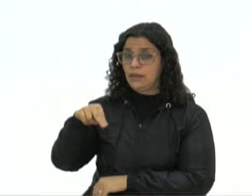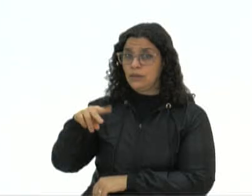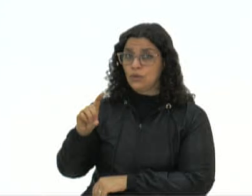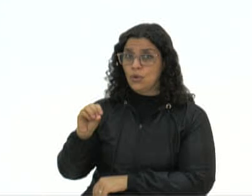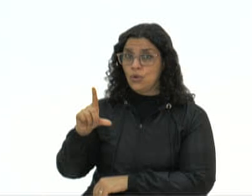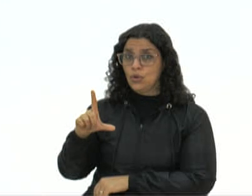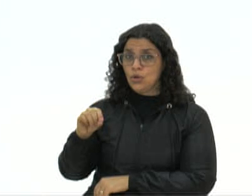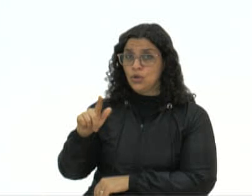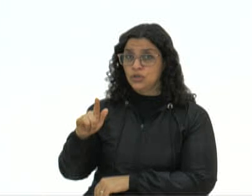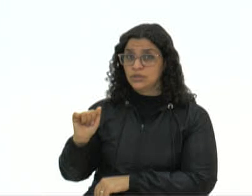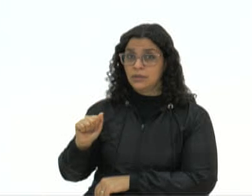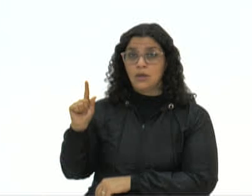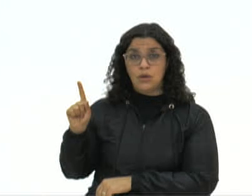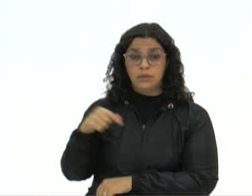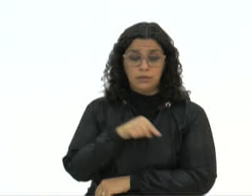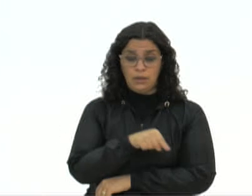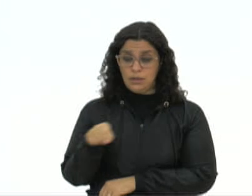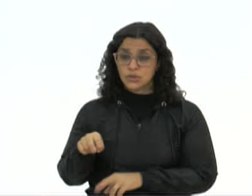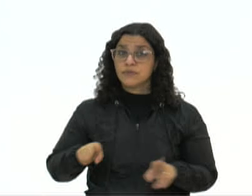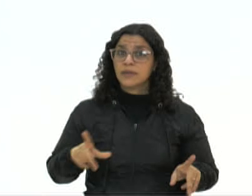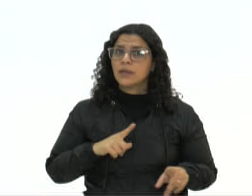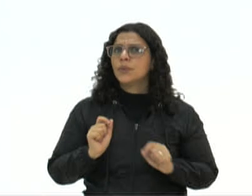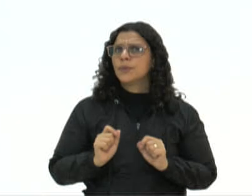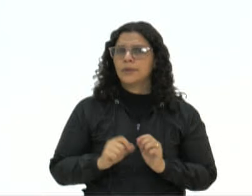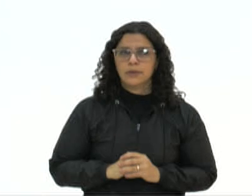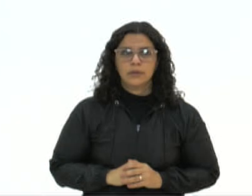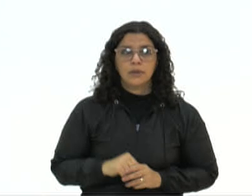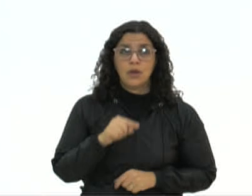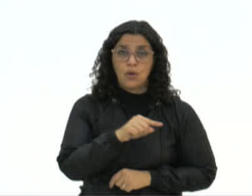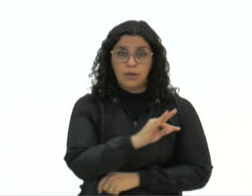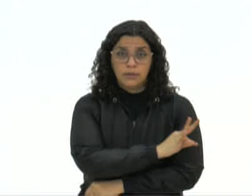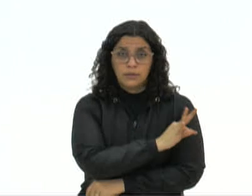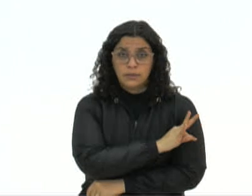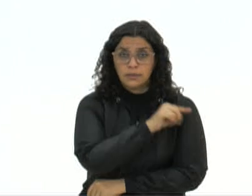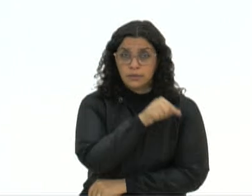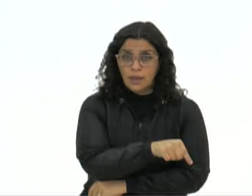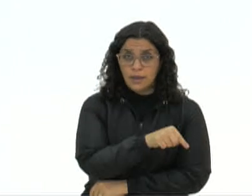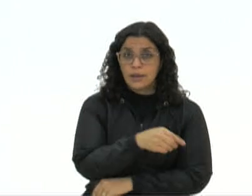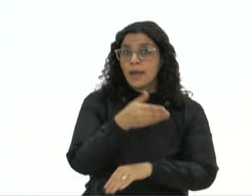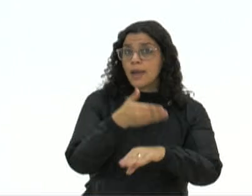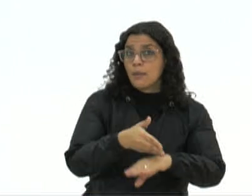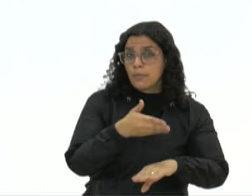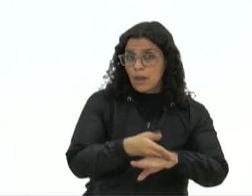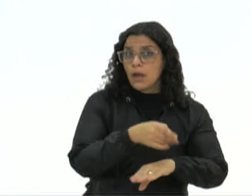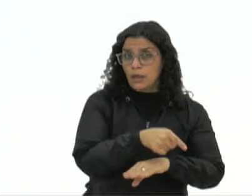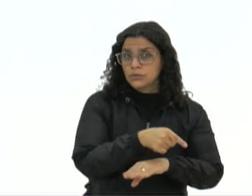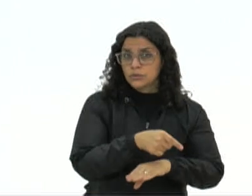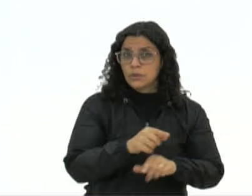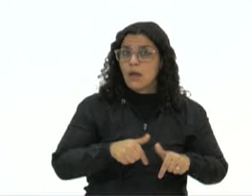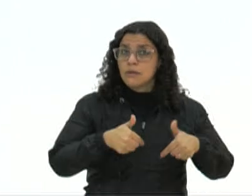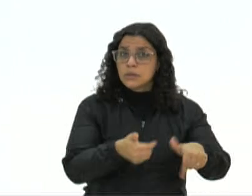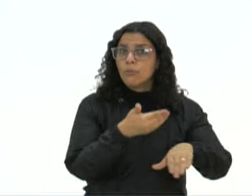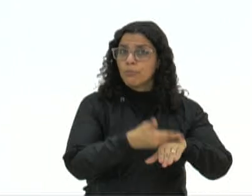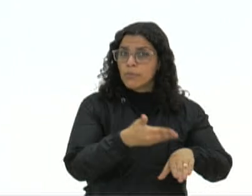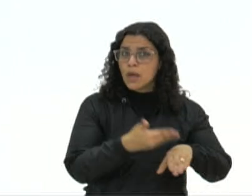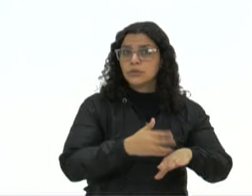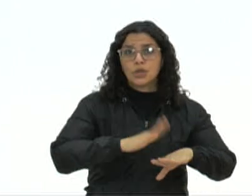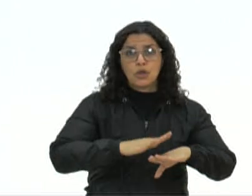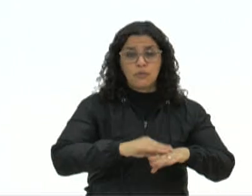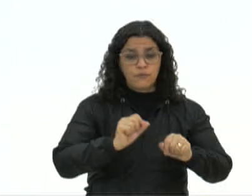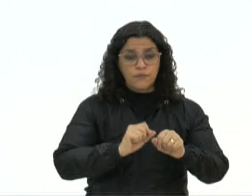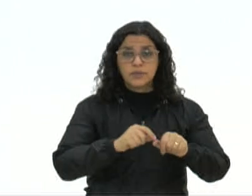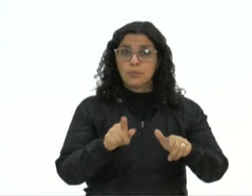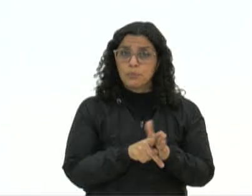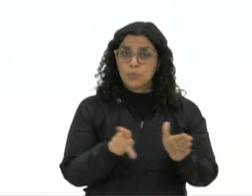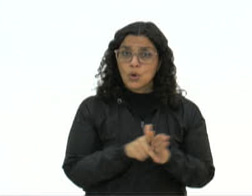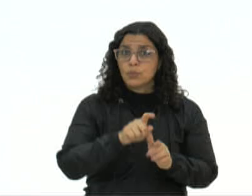Vamos lá. Então, pode-se dizer, né, que a técnica seria a prática, né, as ações que você vai